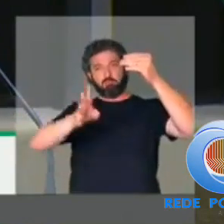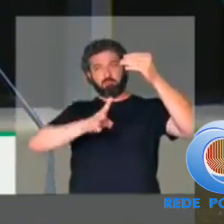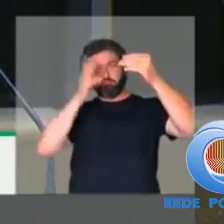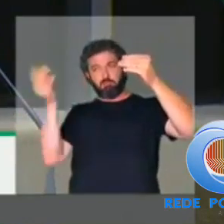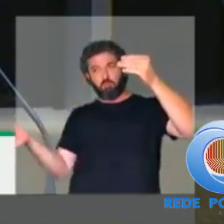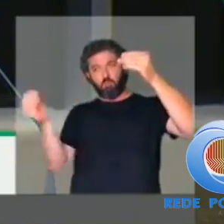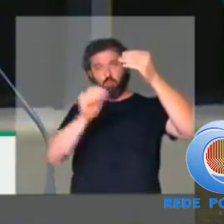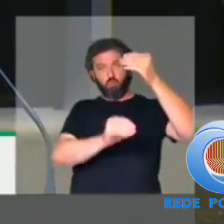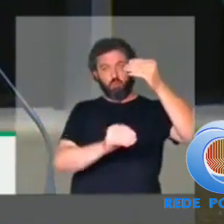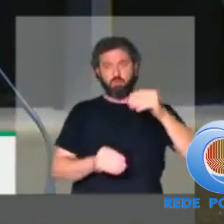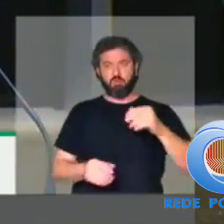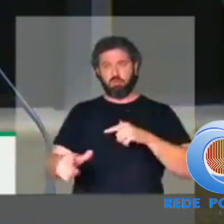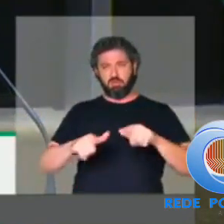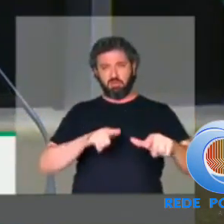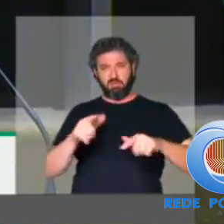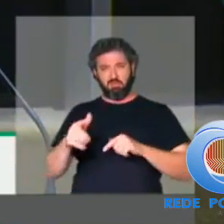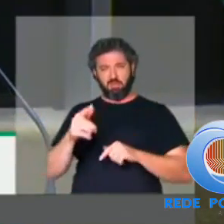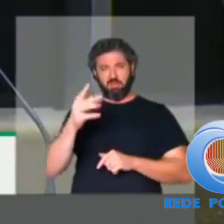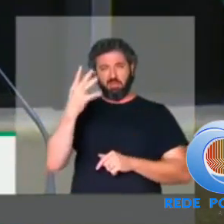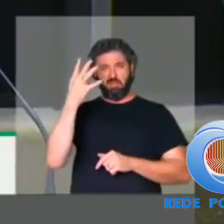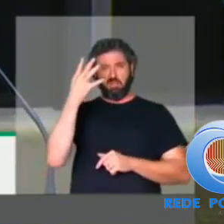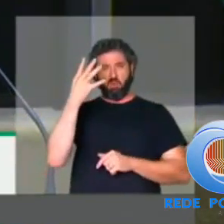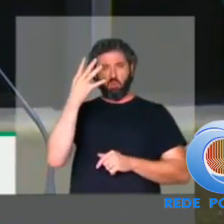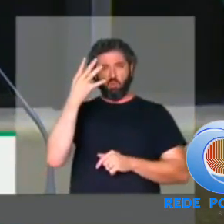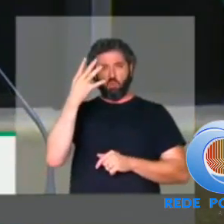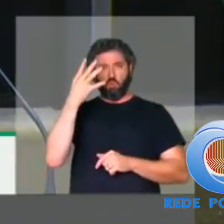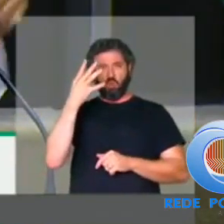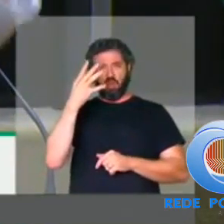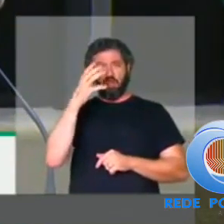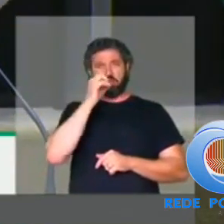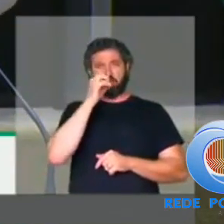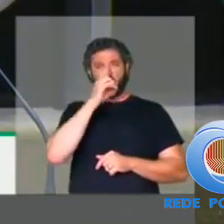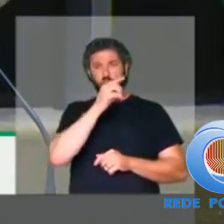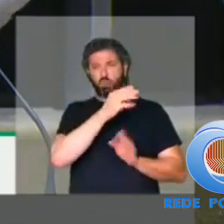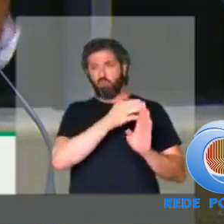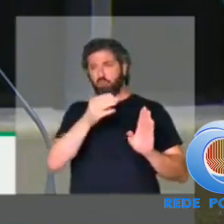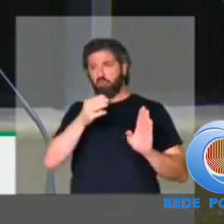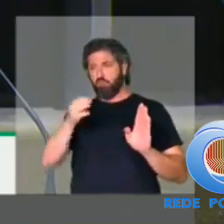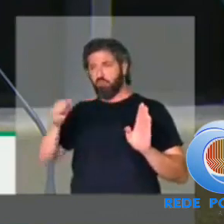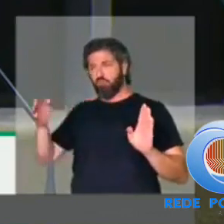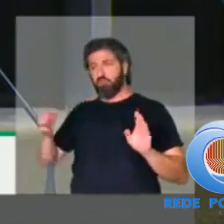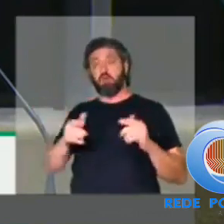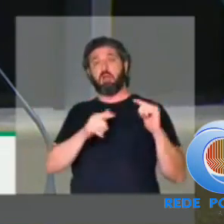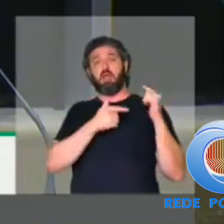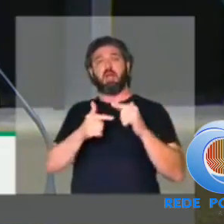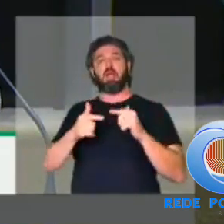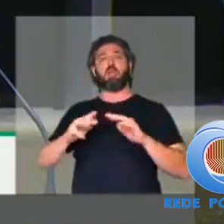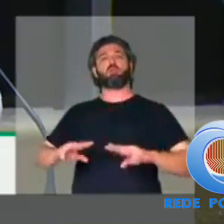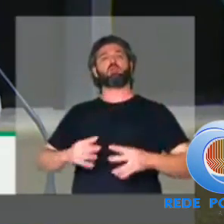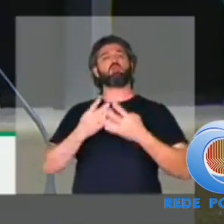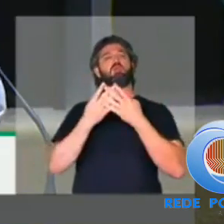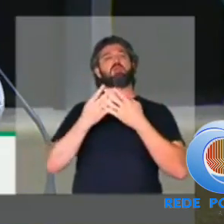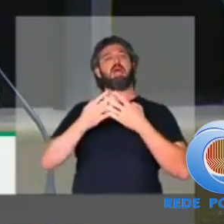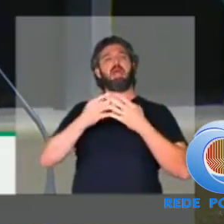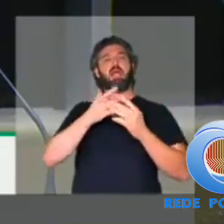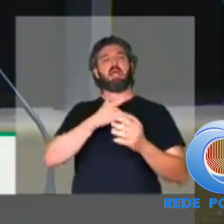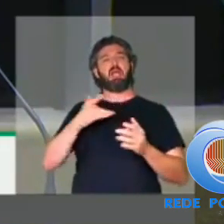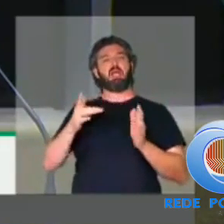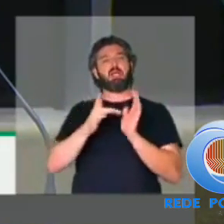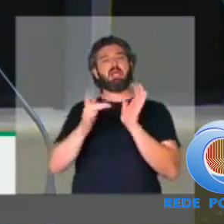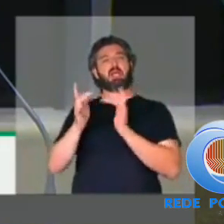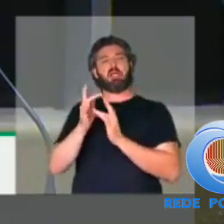leviana. Trabalhar 4 domingos. E cadê, inclusive, a tradição judaica cristã,